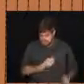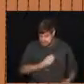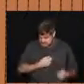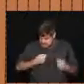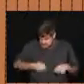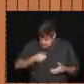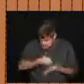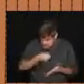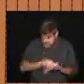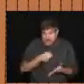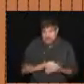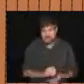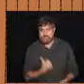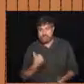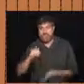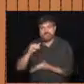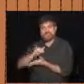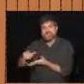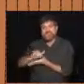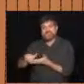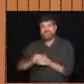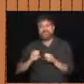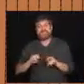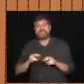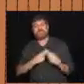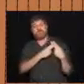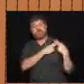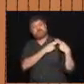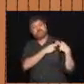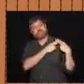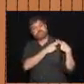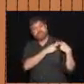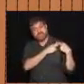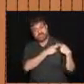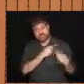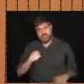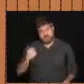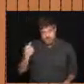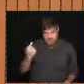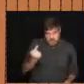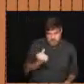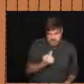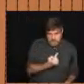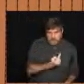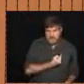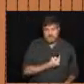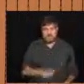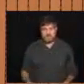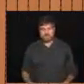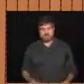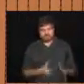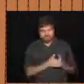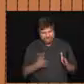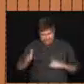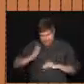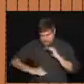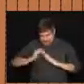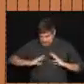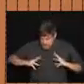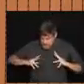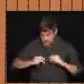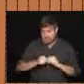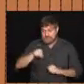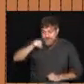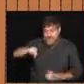escola, a definição será da secretária de educação. Então, nós vamos, em todos os procedimentos,